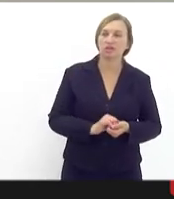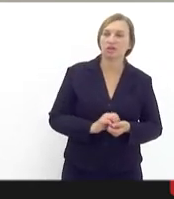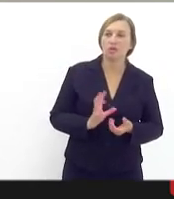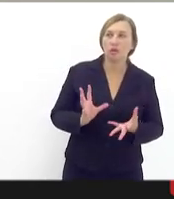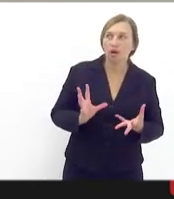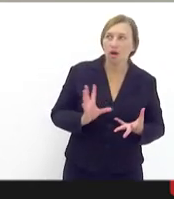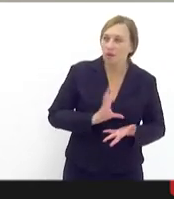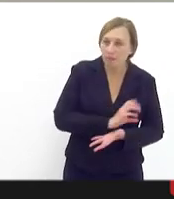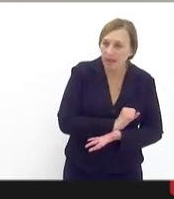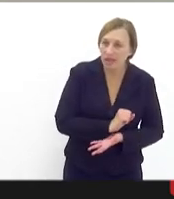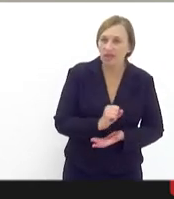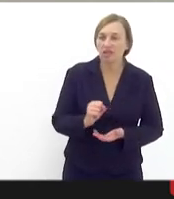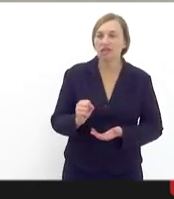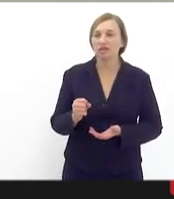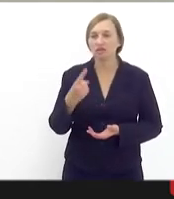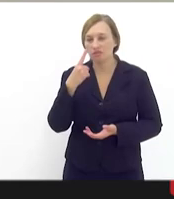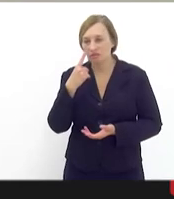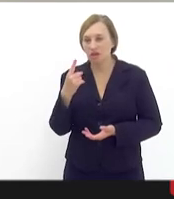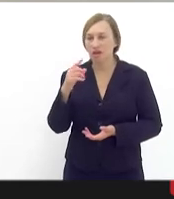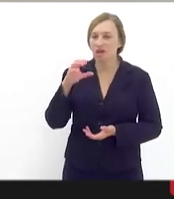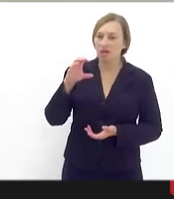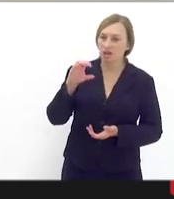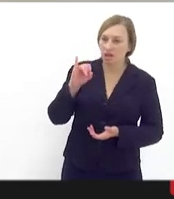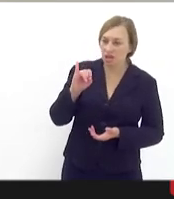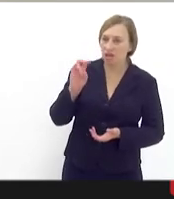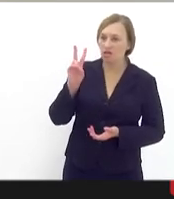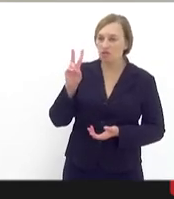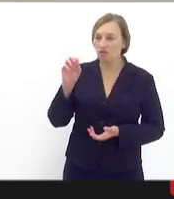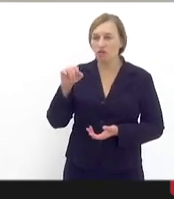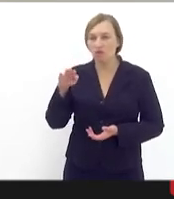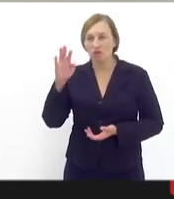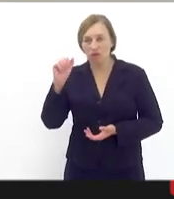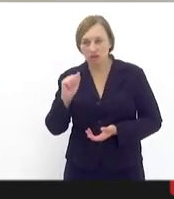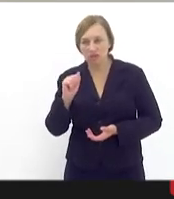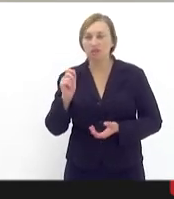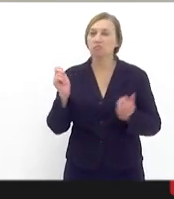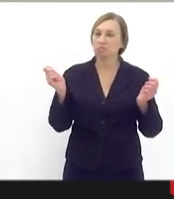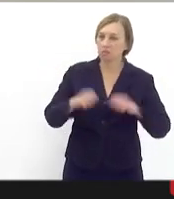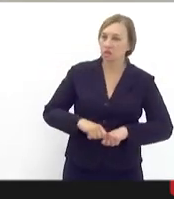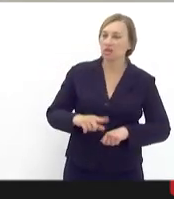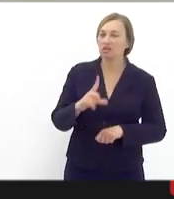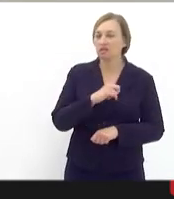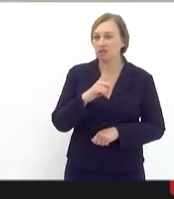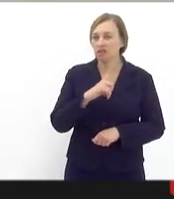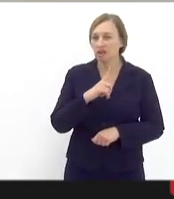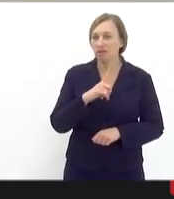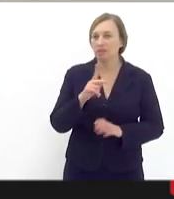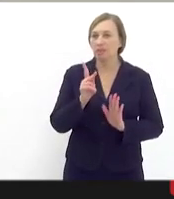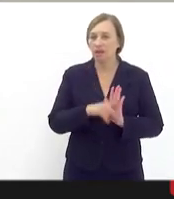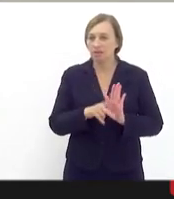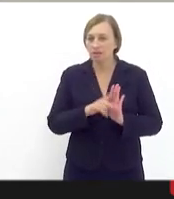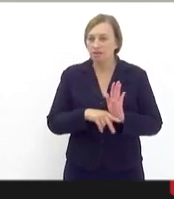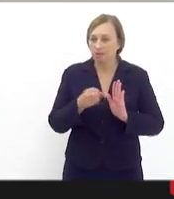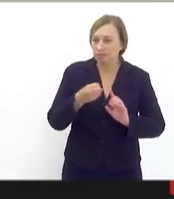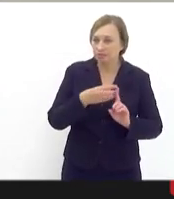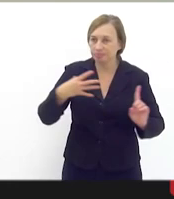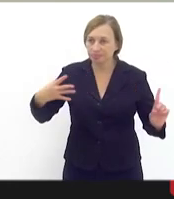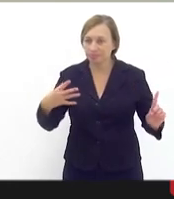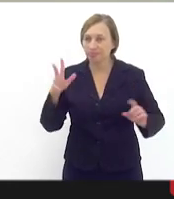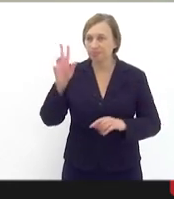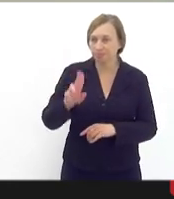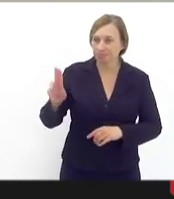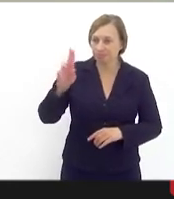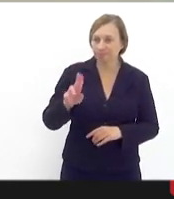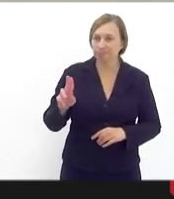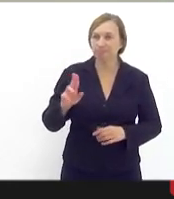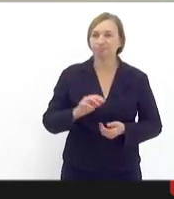adorei ouvir a Ivana dizendo, né, que tem esse processo, essas possibilidades de projetos de extensão universitária. A